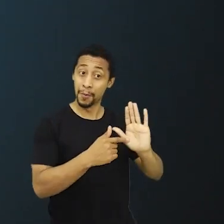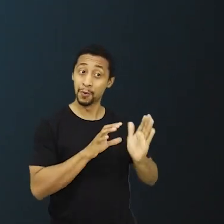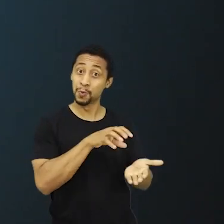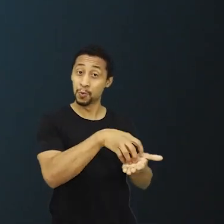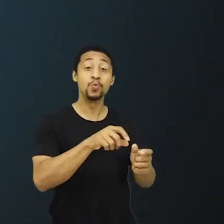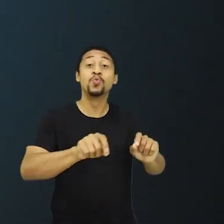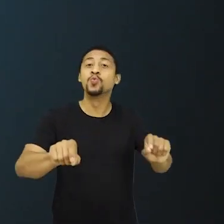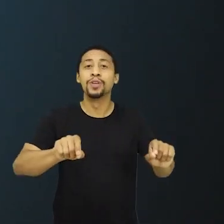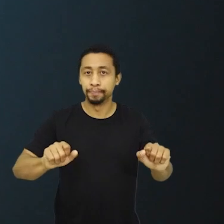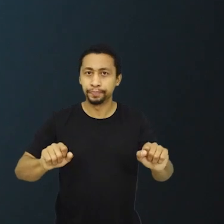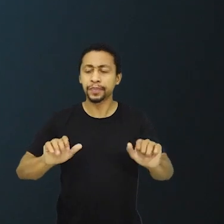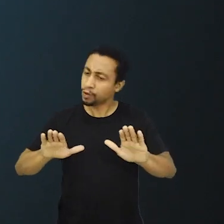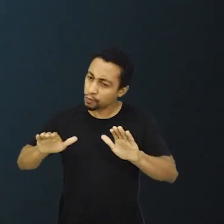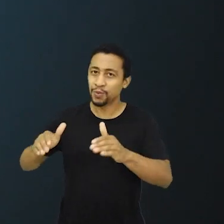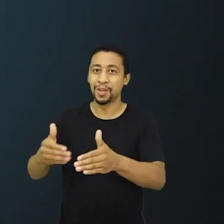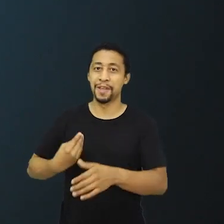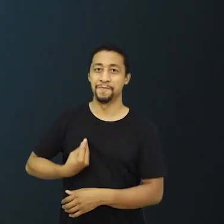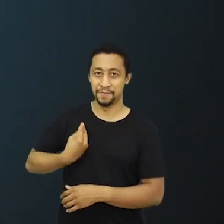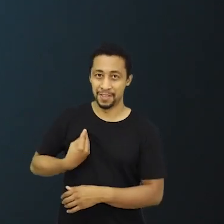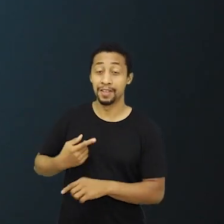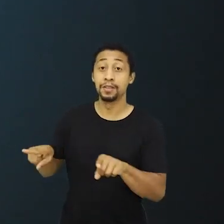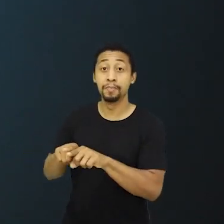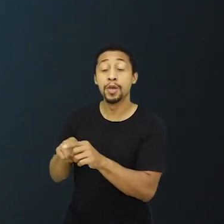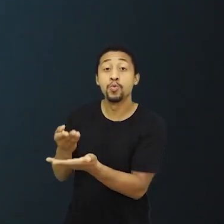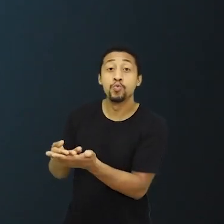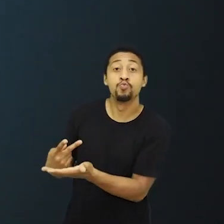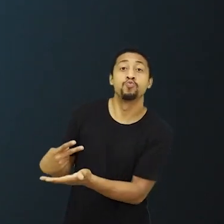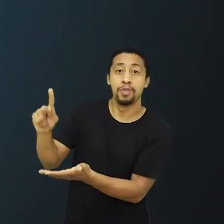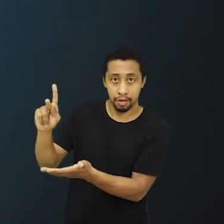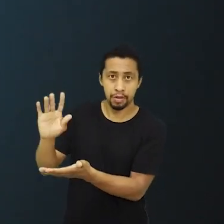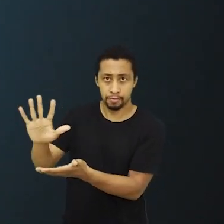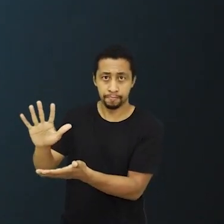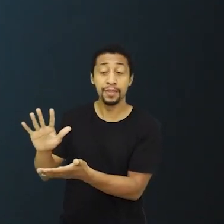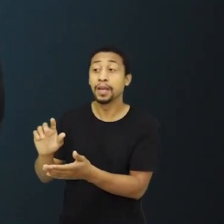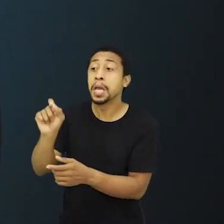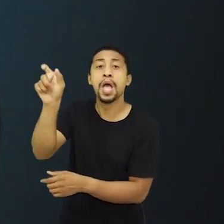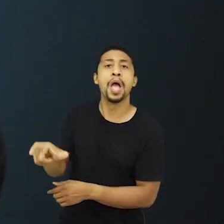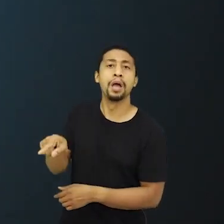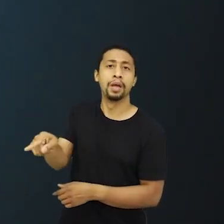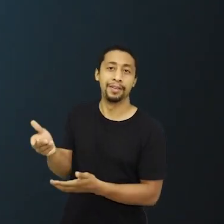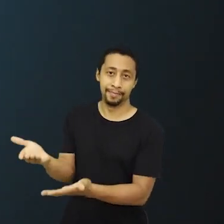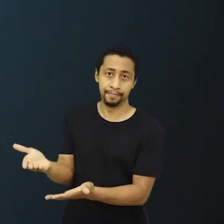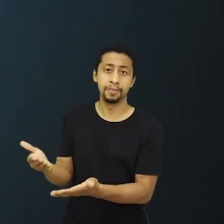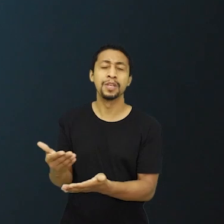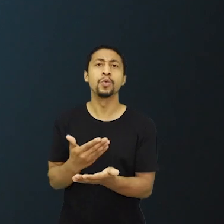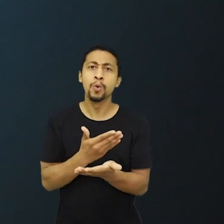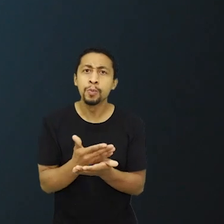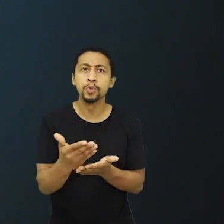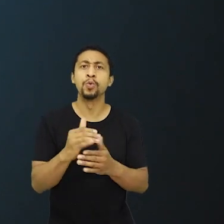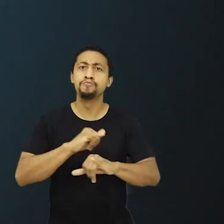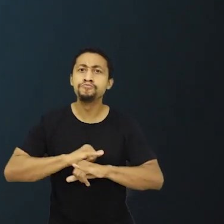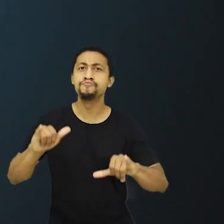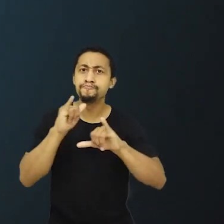da gente se debruçar sobre a vida e a produção intelectual do Vlado, então descobri quem foi o Vladimir Herzog. Mas de fato, quando começou a sair muita notícia sobre